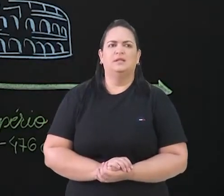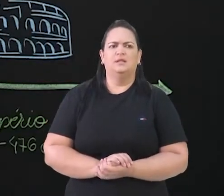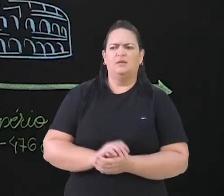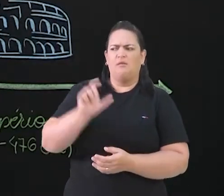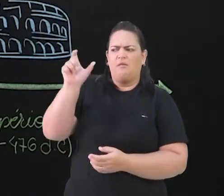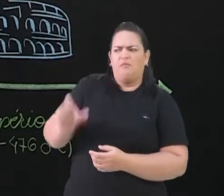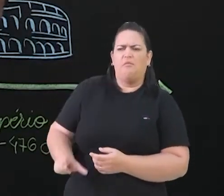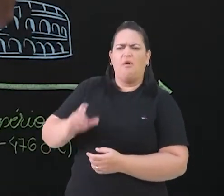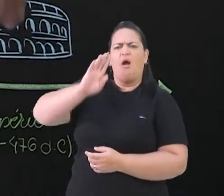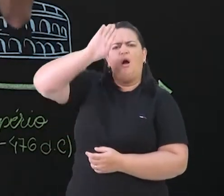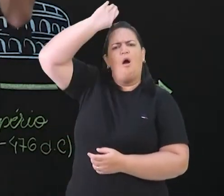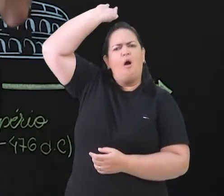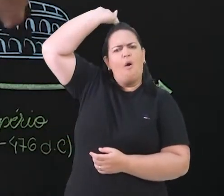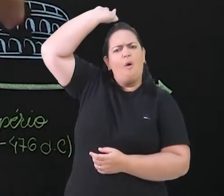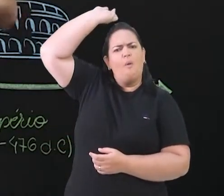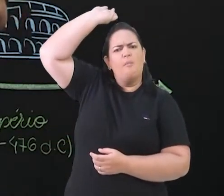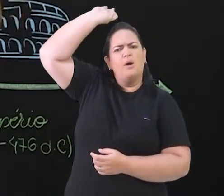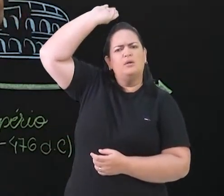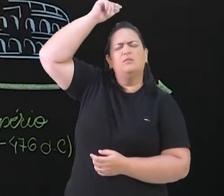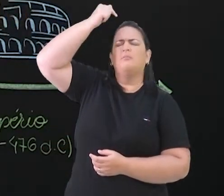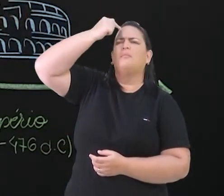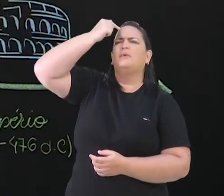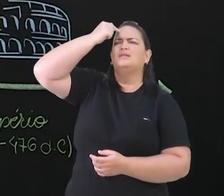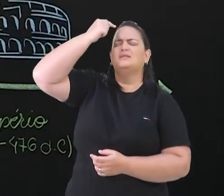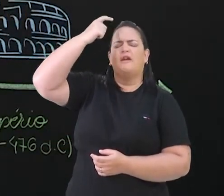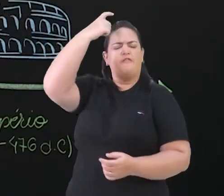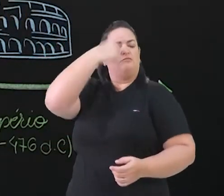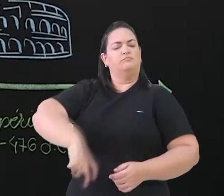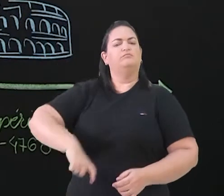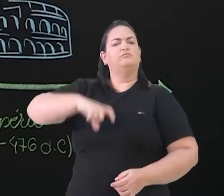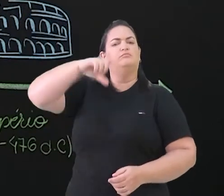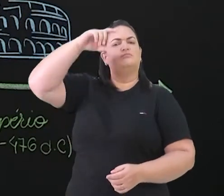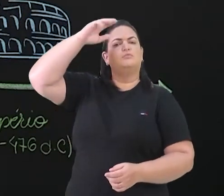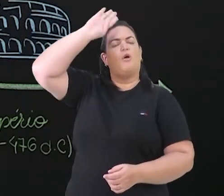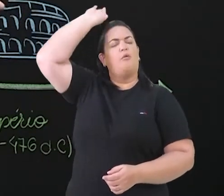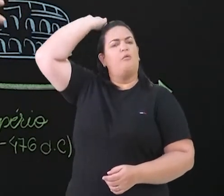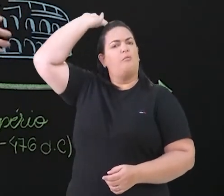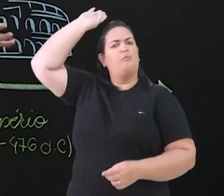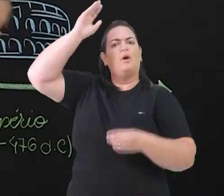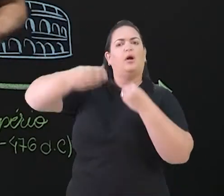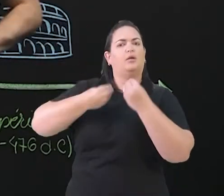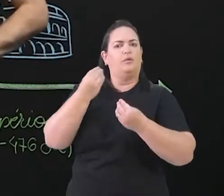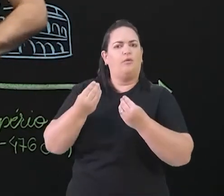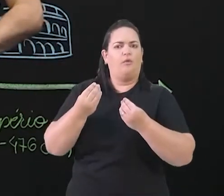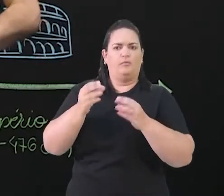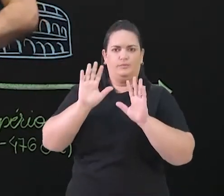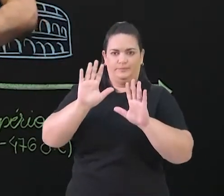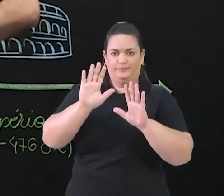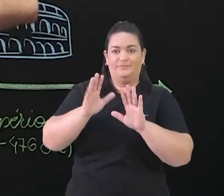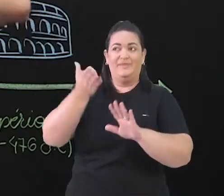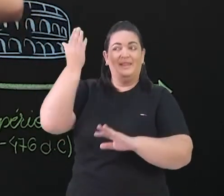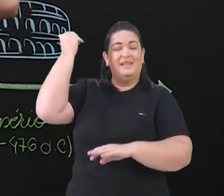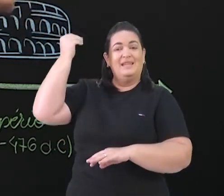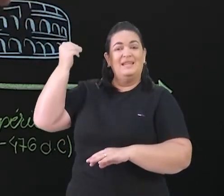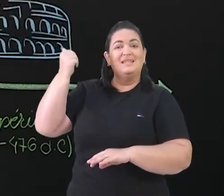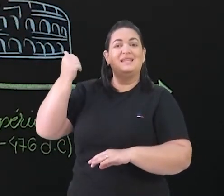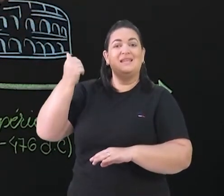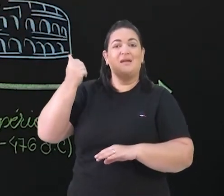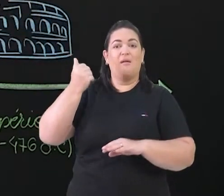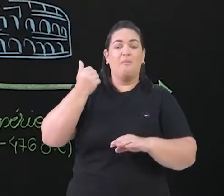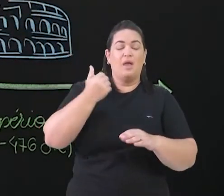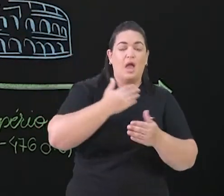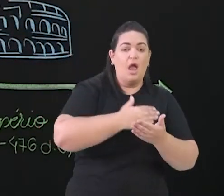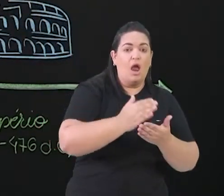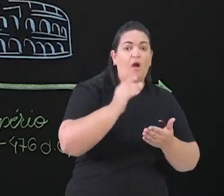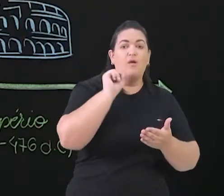romano considerava fazer parte de Roma. Originalmente, a ideia era alimentar um conjunto